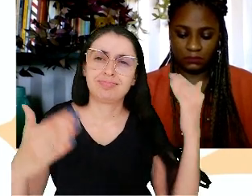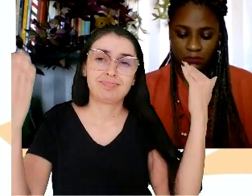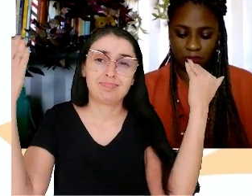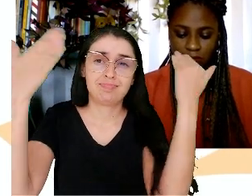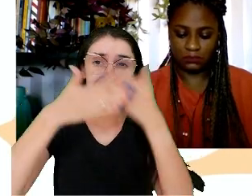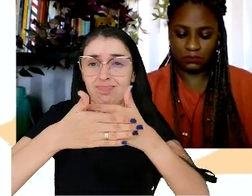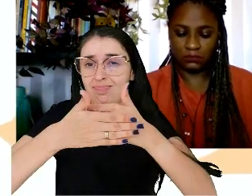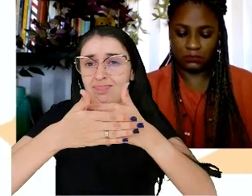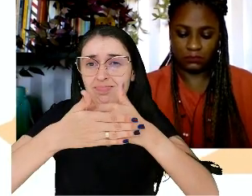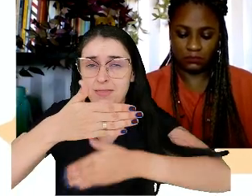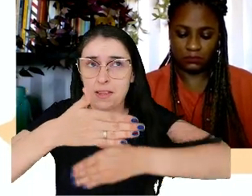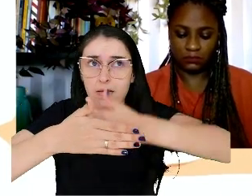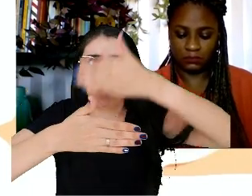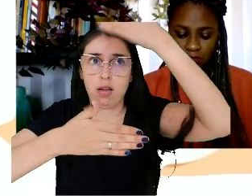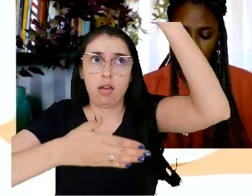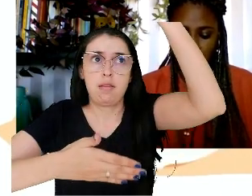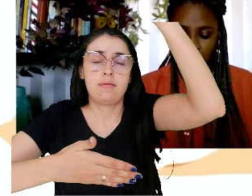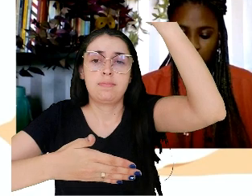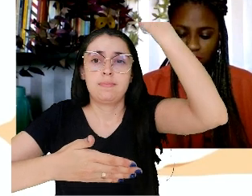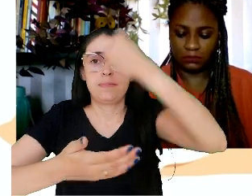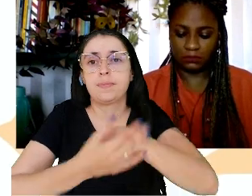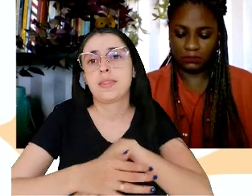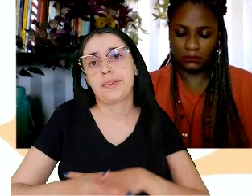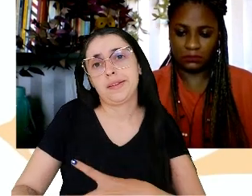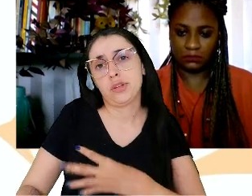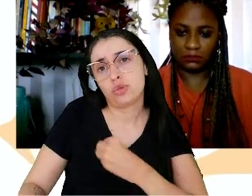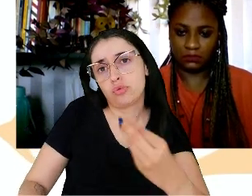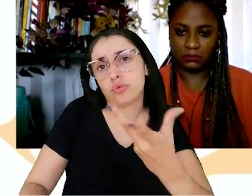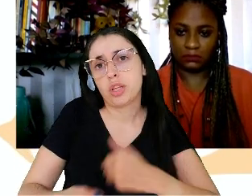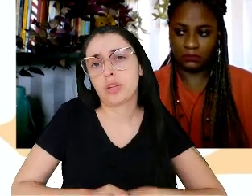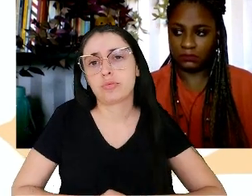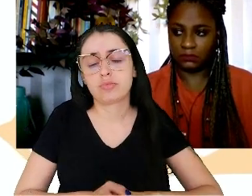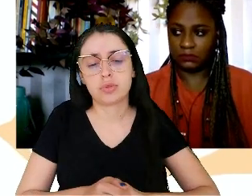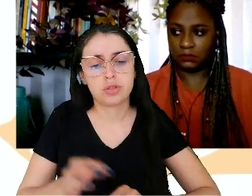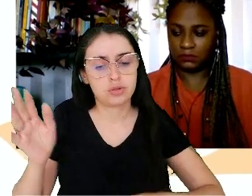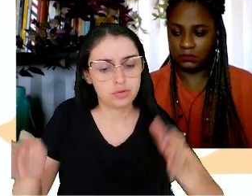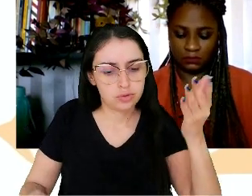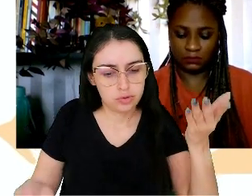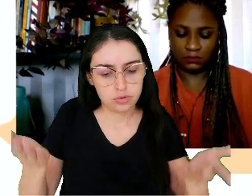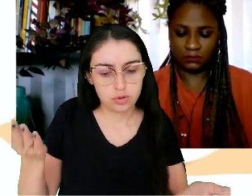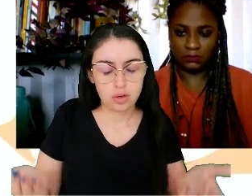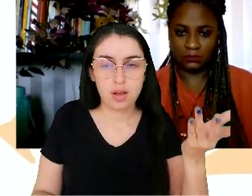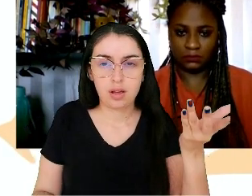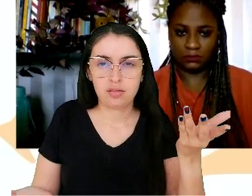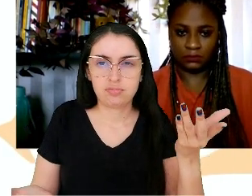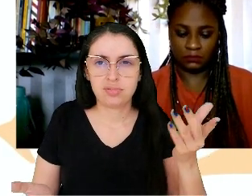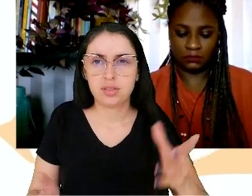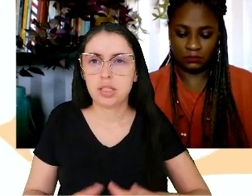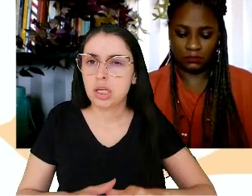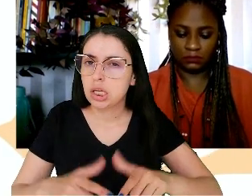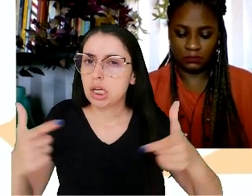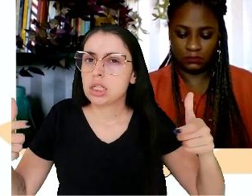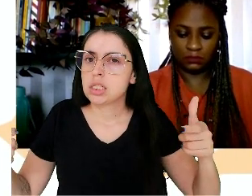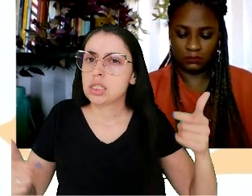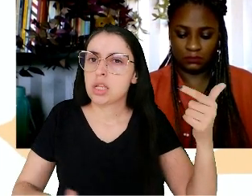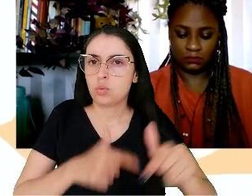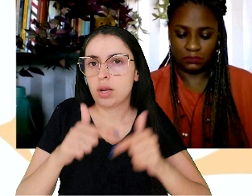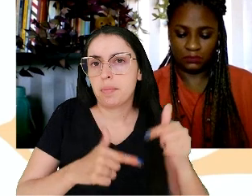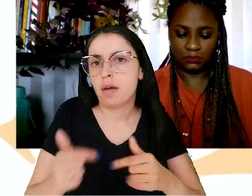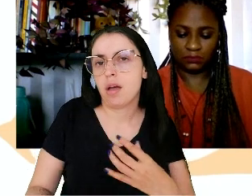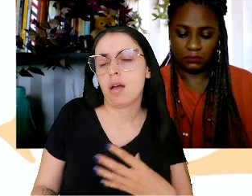muralha, né, uma muralha maternal que me dividiu, que me colocou em sobrecarga, porque meus